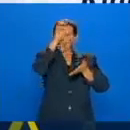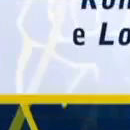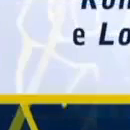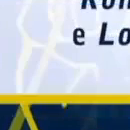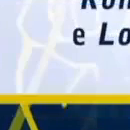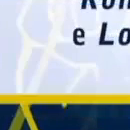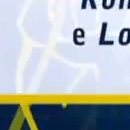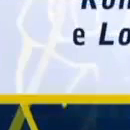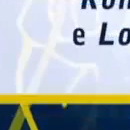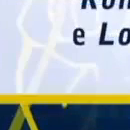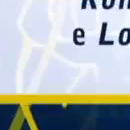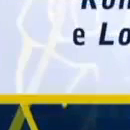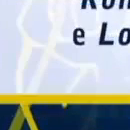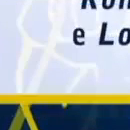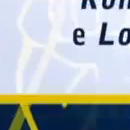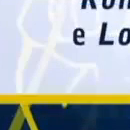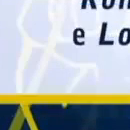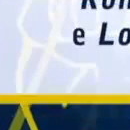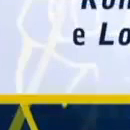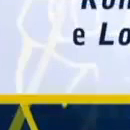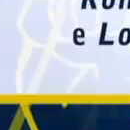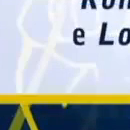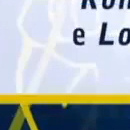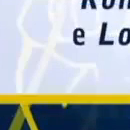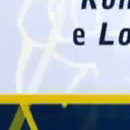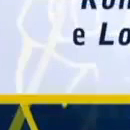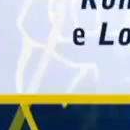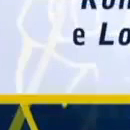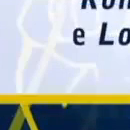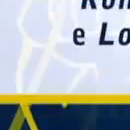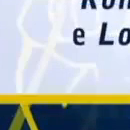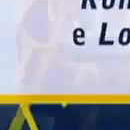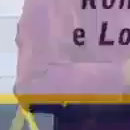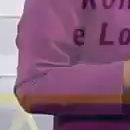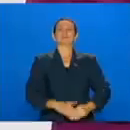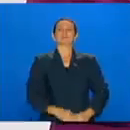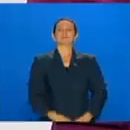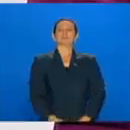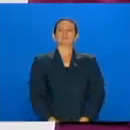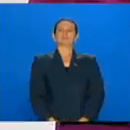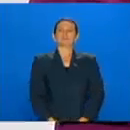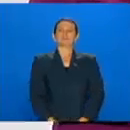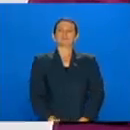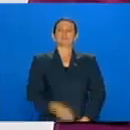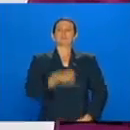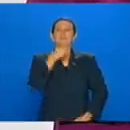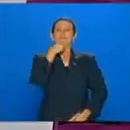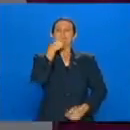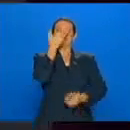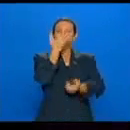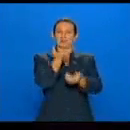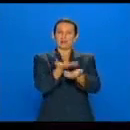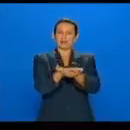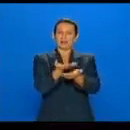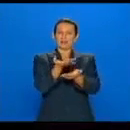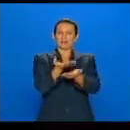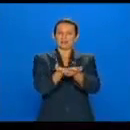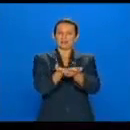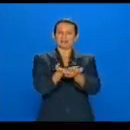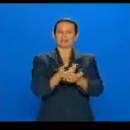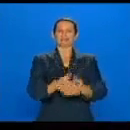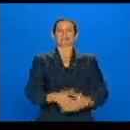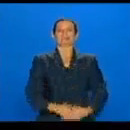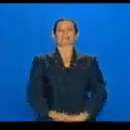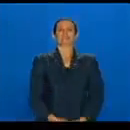linguísticos, da ArtMed Editora. Bons estudos!